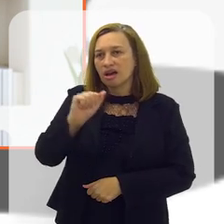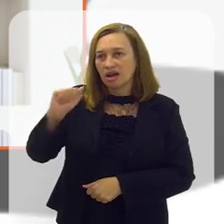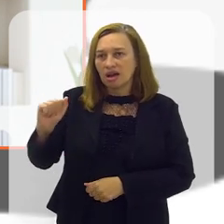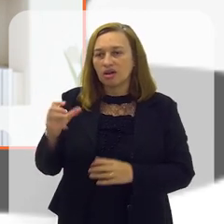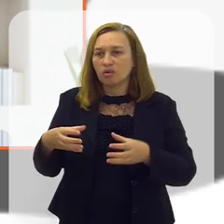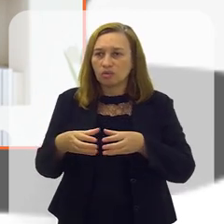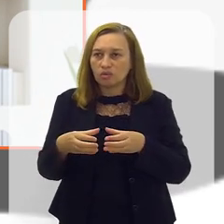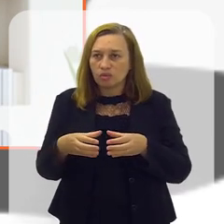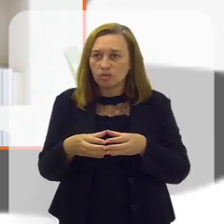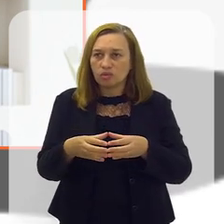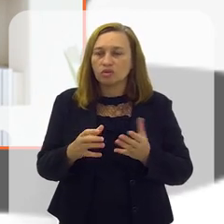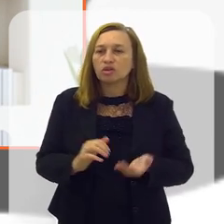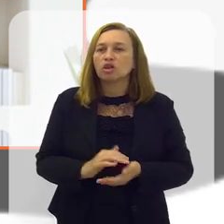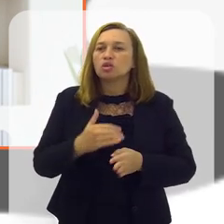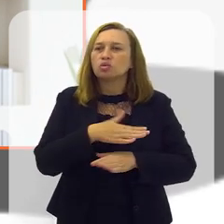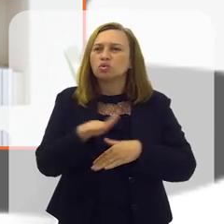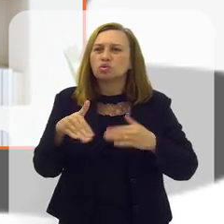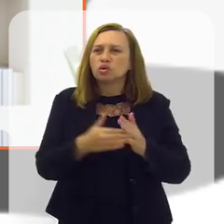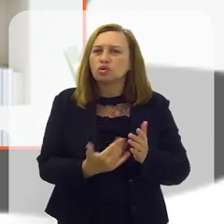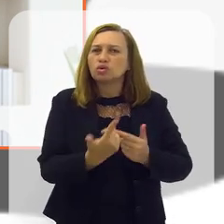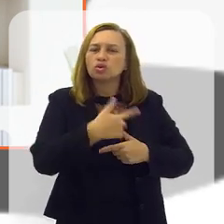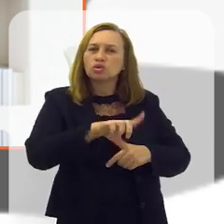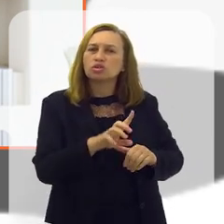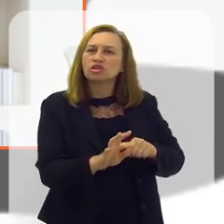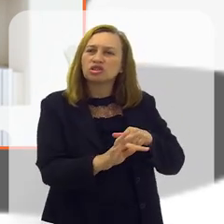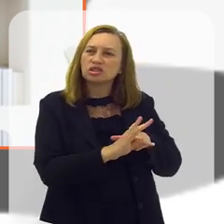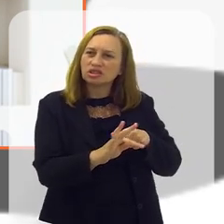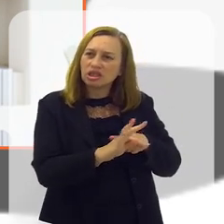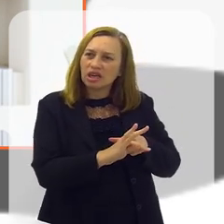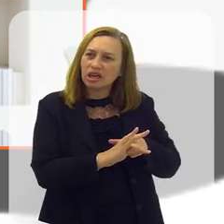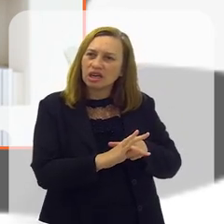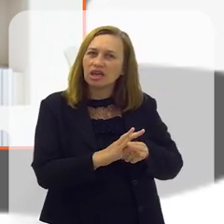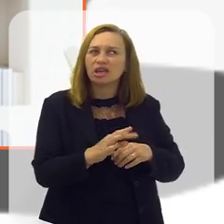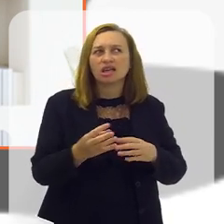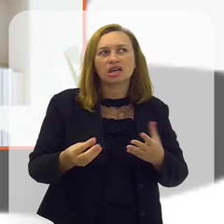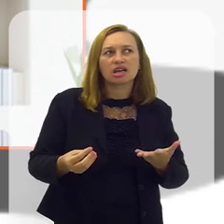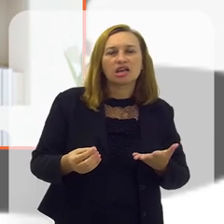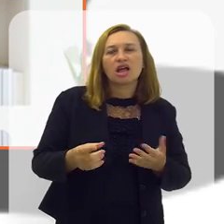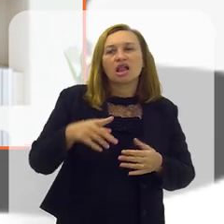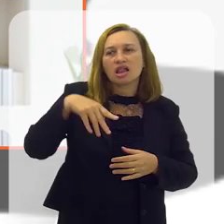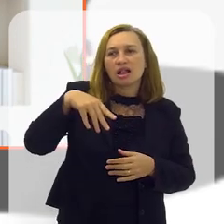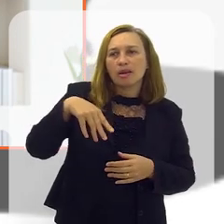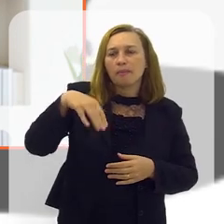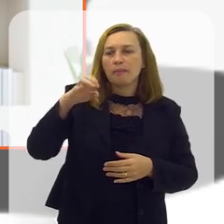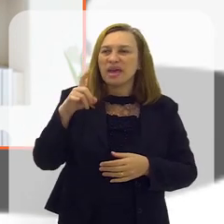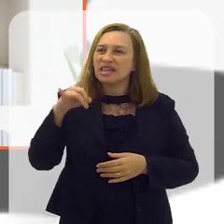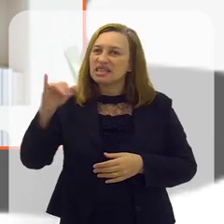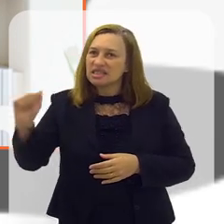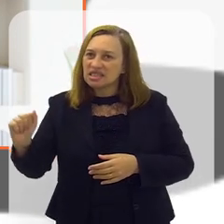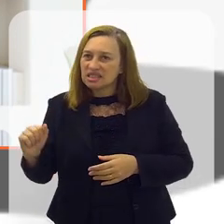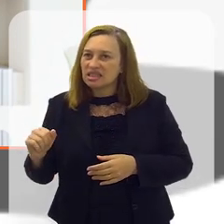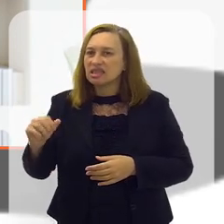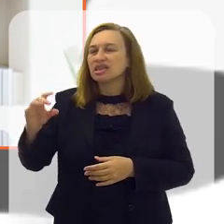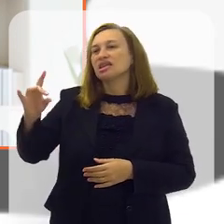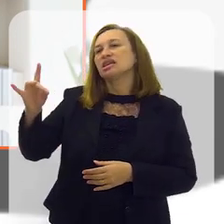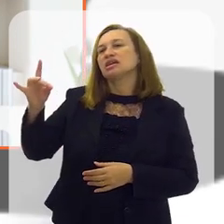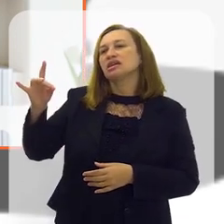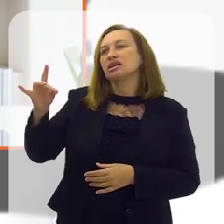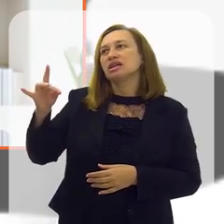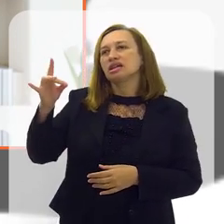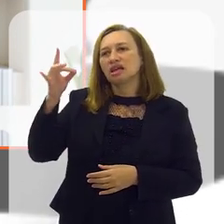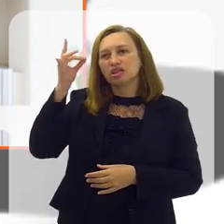alcoólicos anônimos obtêm, a despeito de todas as outras técnicas existentes na medicina, na espiritualidade? É